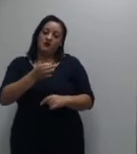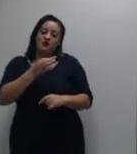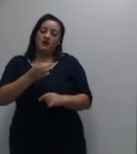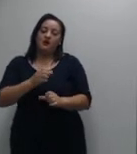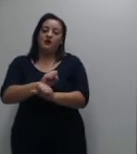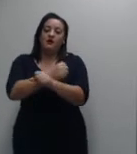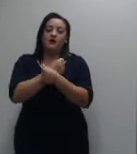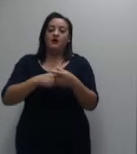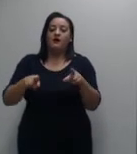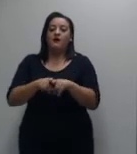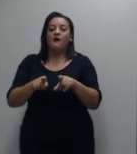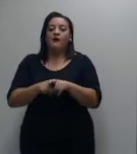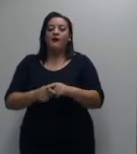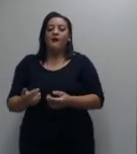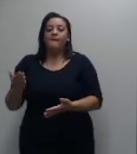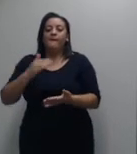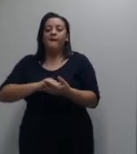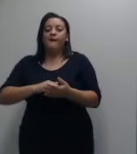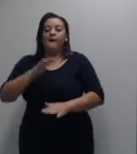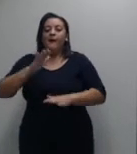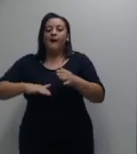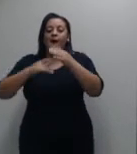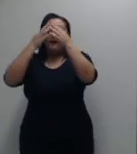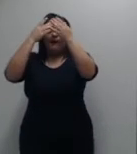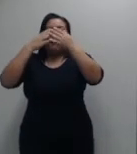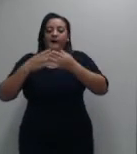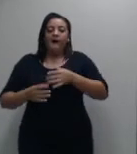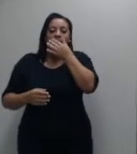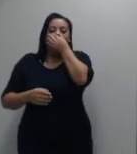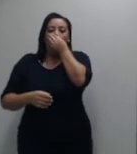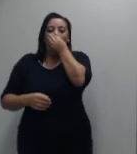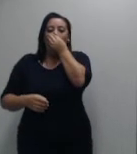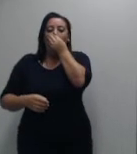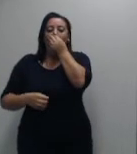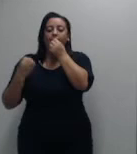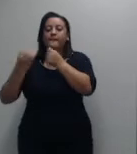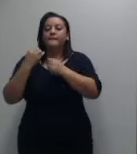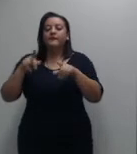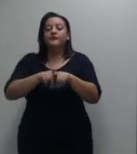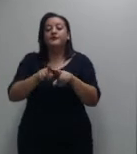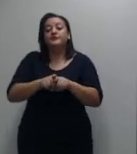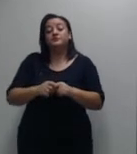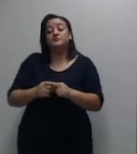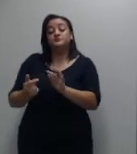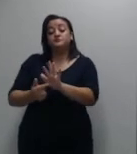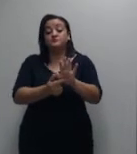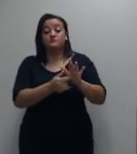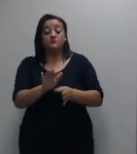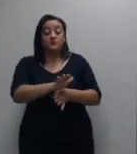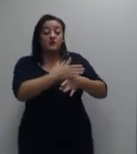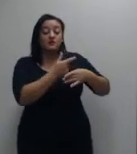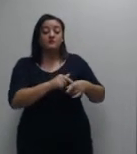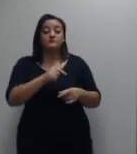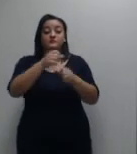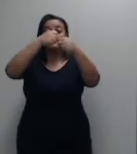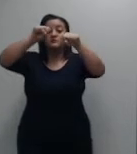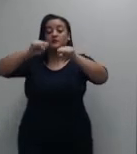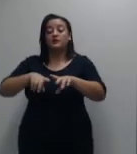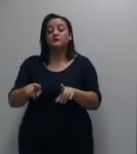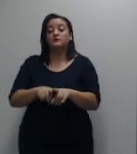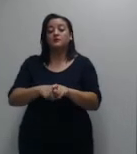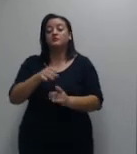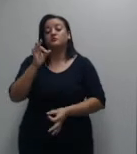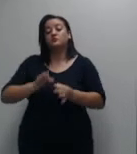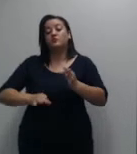não trazem qualquer especificidade suficiente a rastrear o afastamento da sistemática do